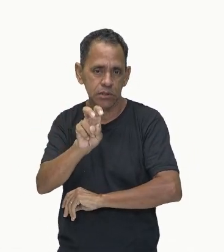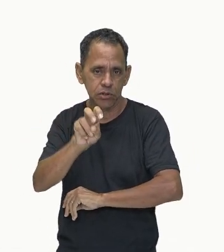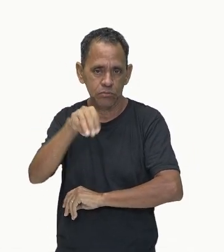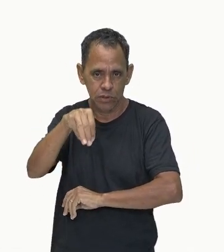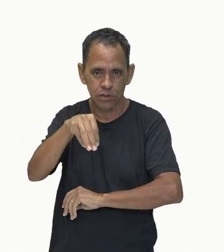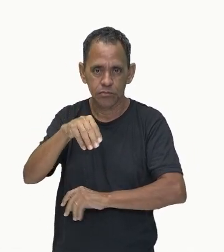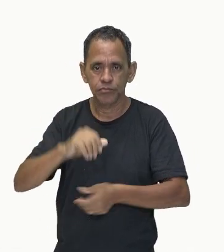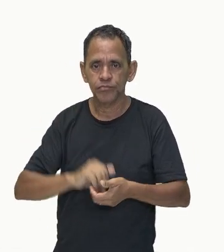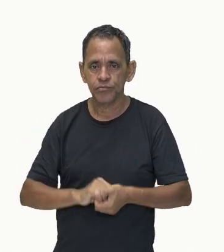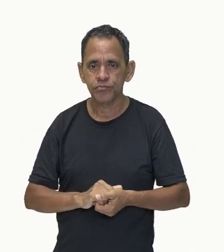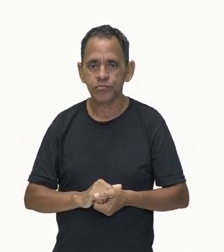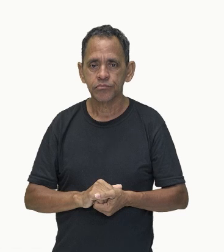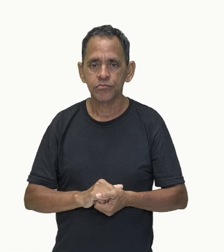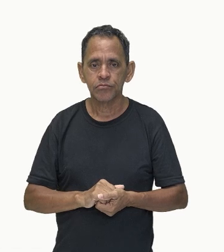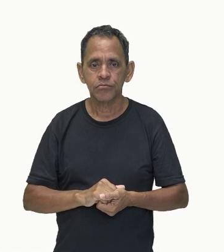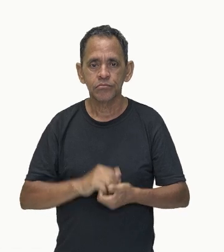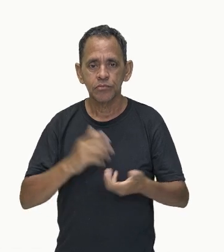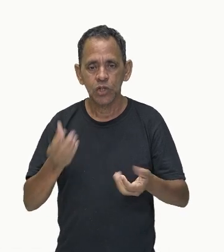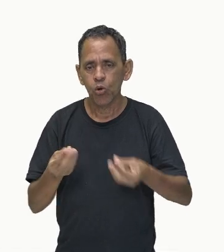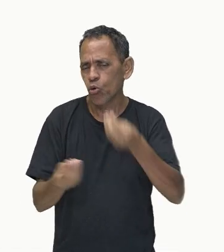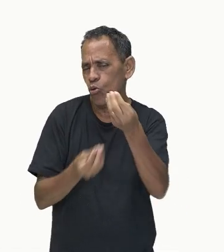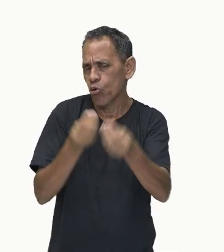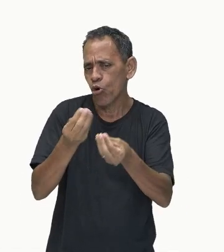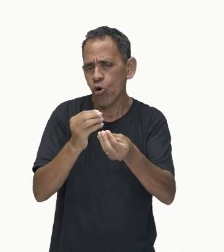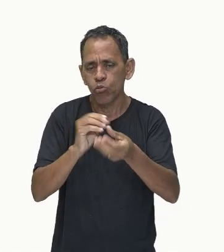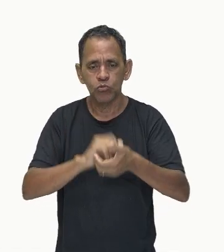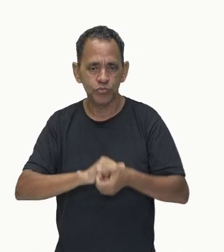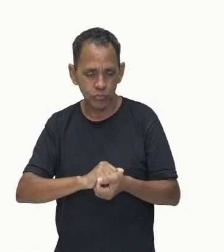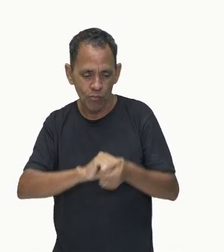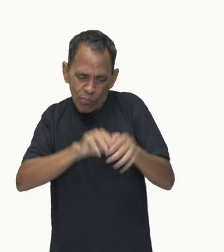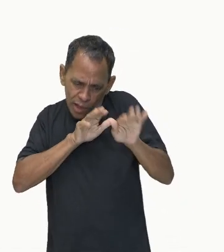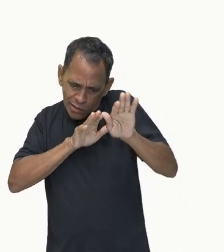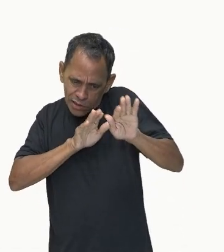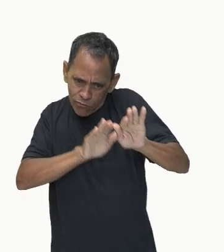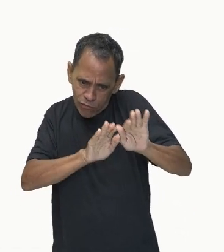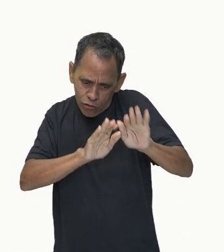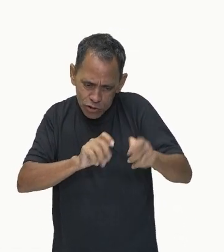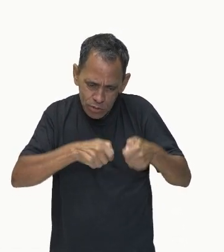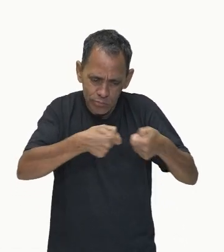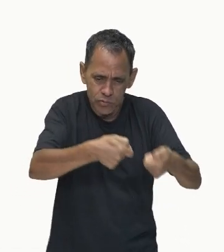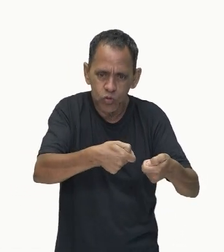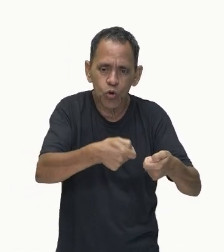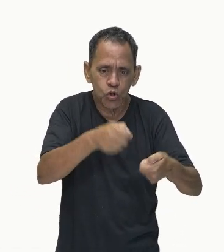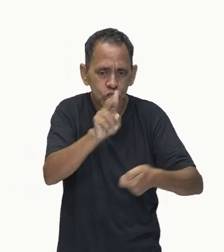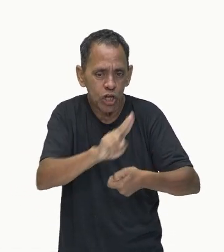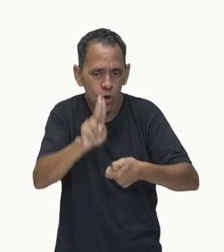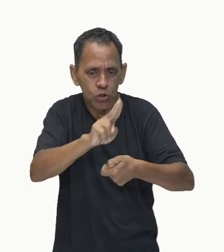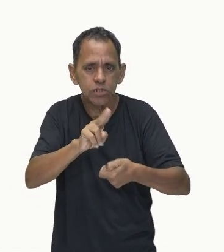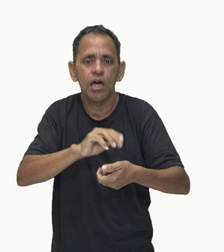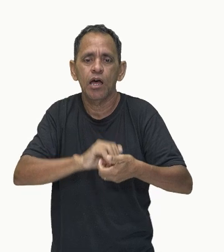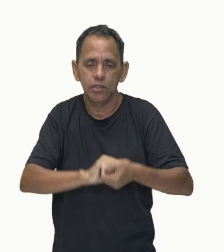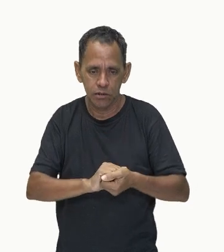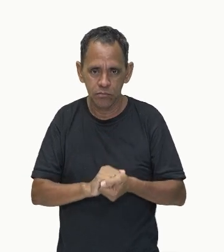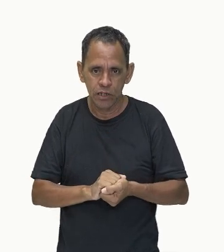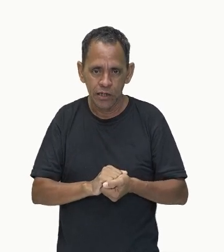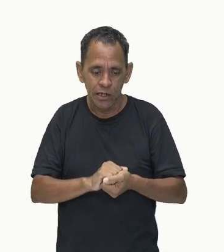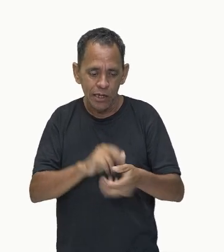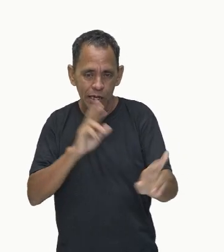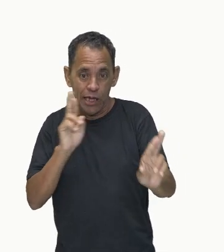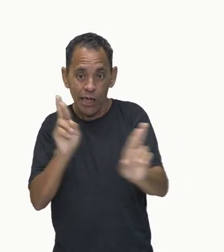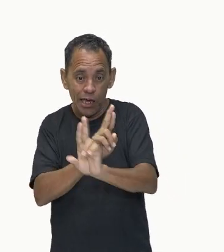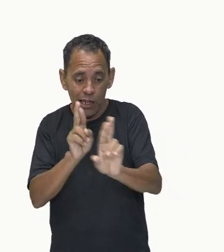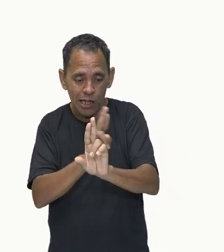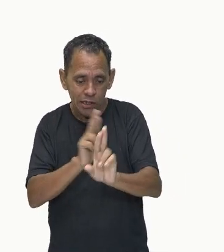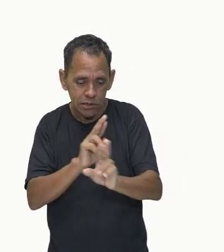a força e o deslocamento são paralelos entre si, a gente vai definir que o trabalho representado aqui